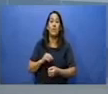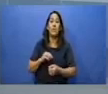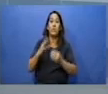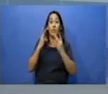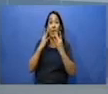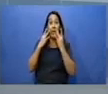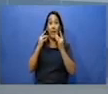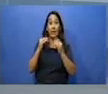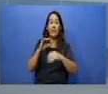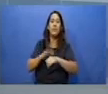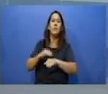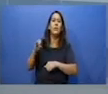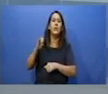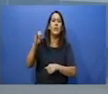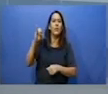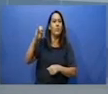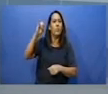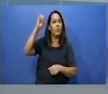importância